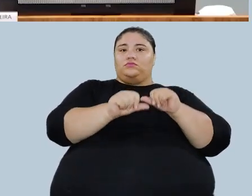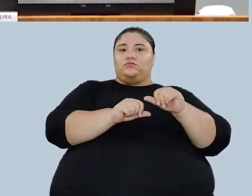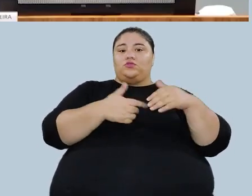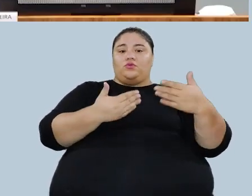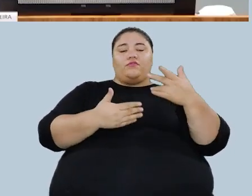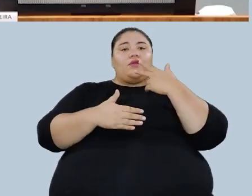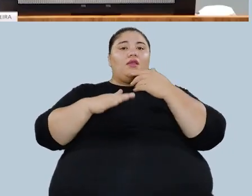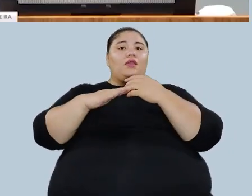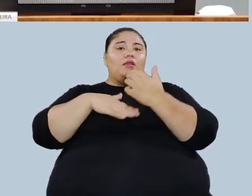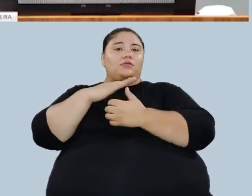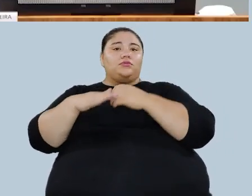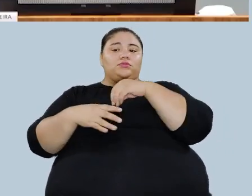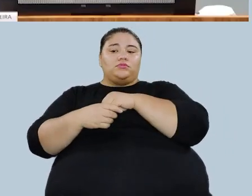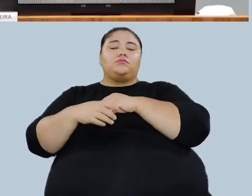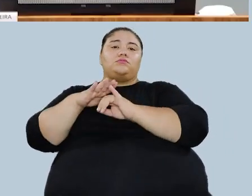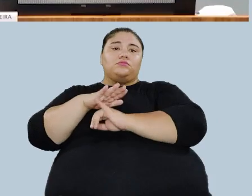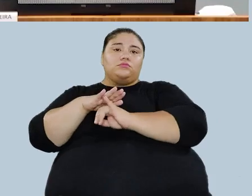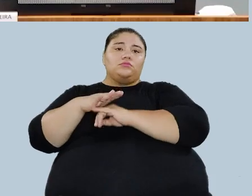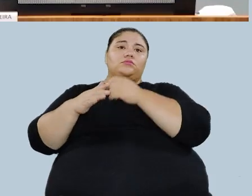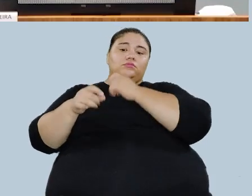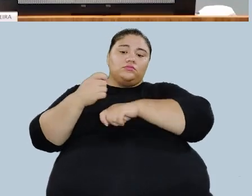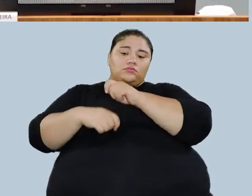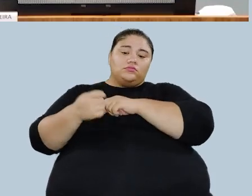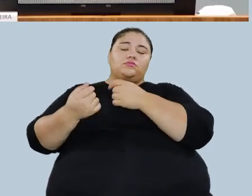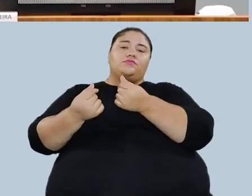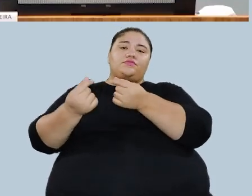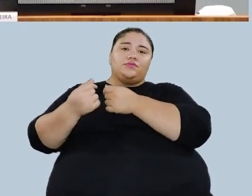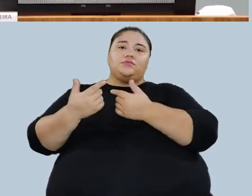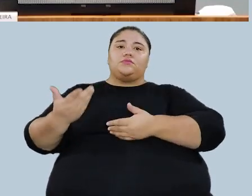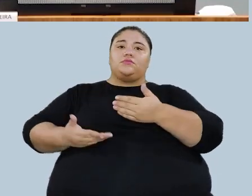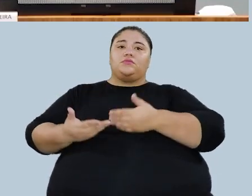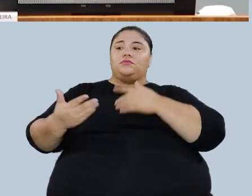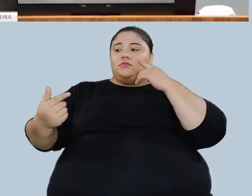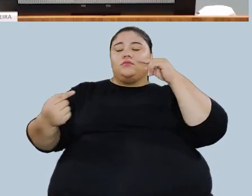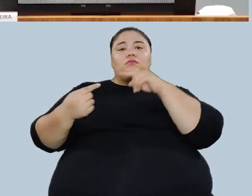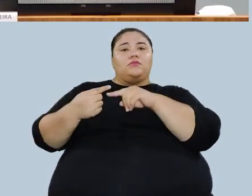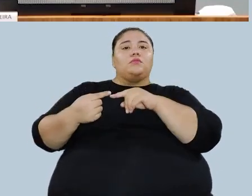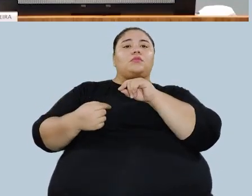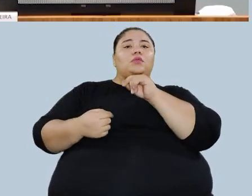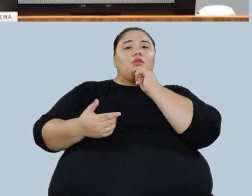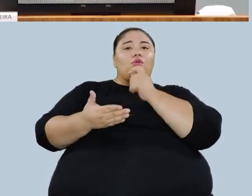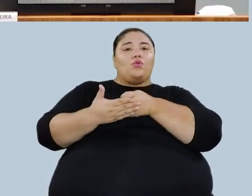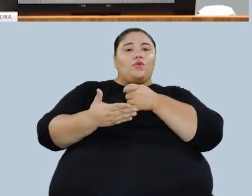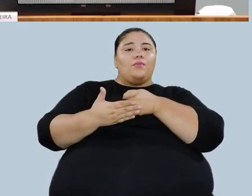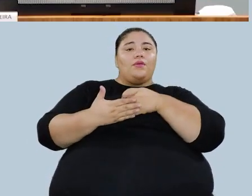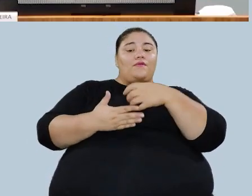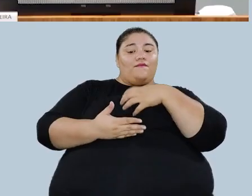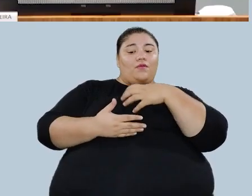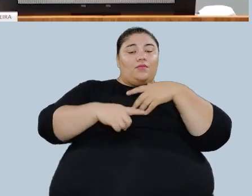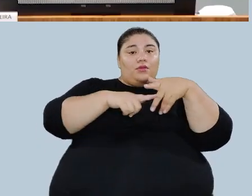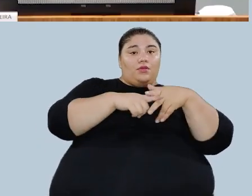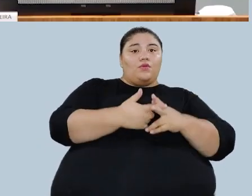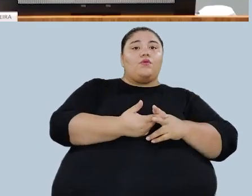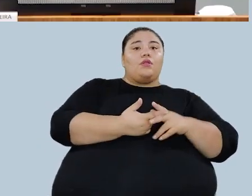entidades que realizam as operações com serviços financeiros e que trata esse capítulo devem prestar, a título de obrigação acessória na forma do